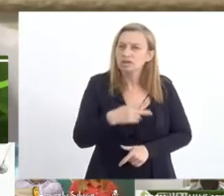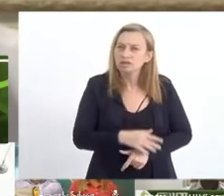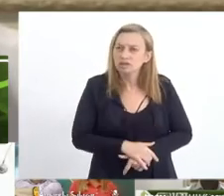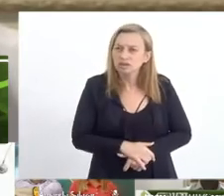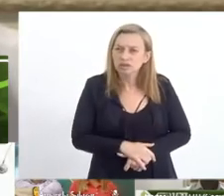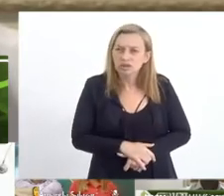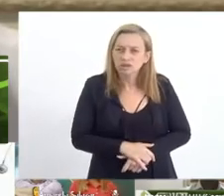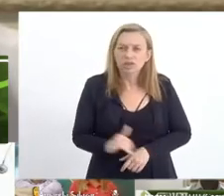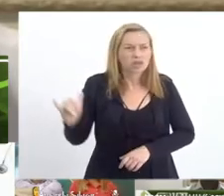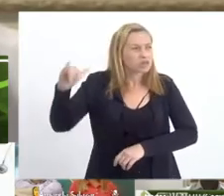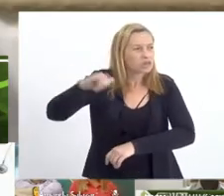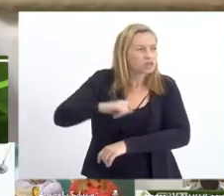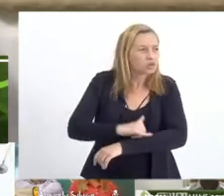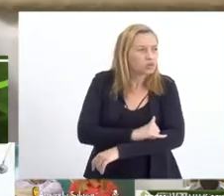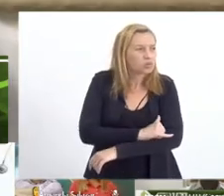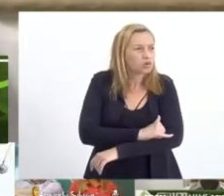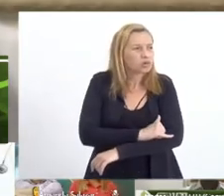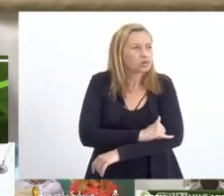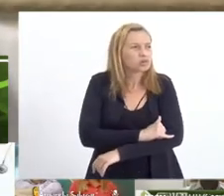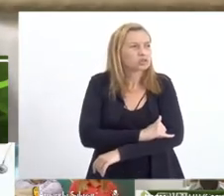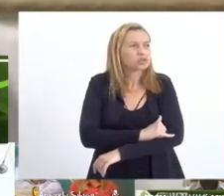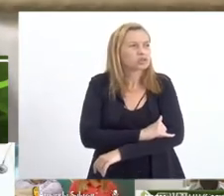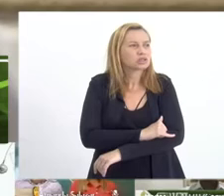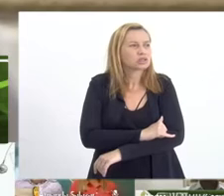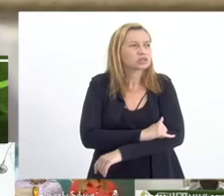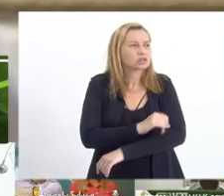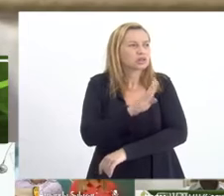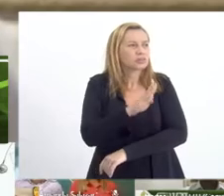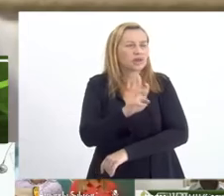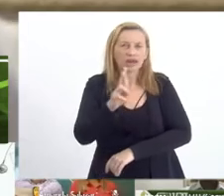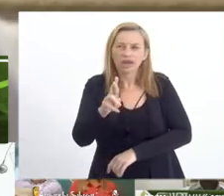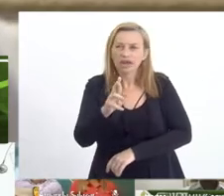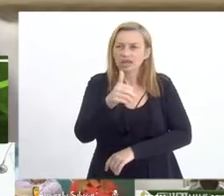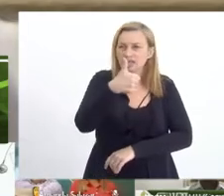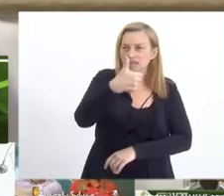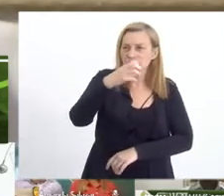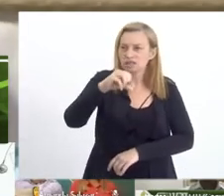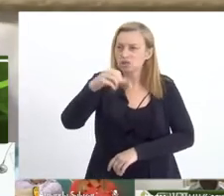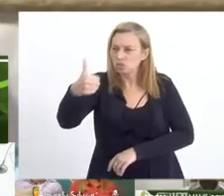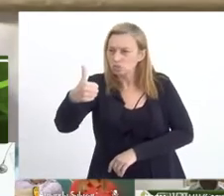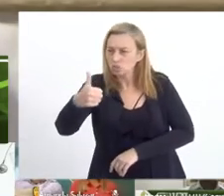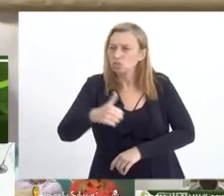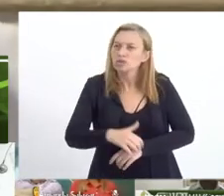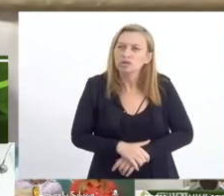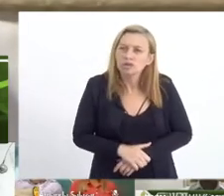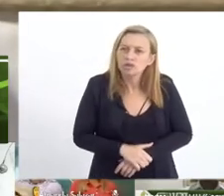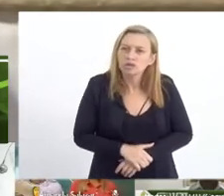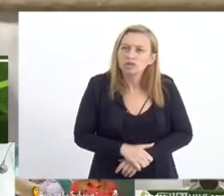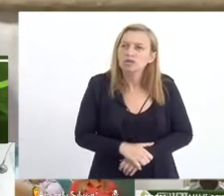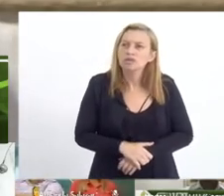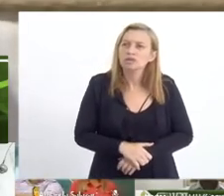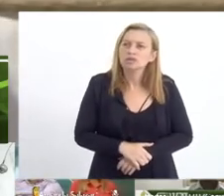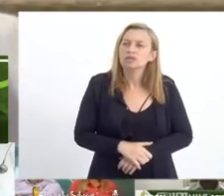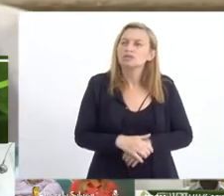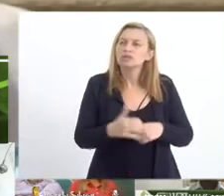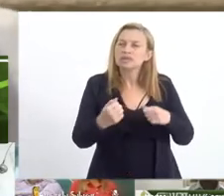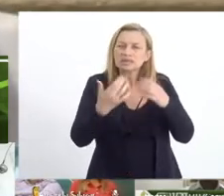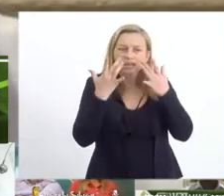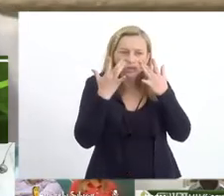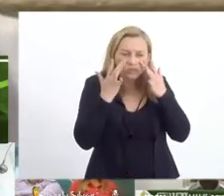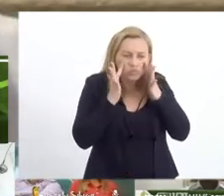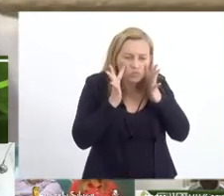um aeroporto que está à margem da BR-101 e precisa ter um olhar